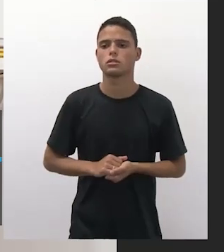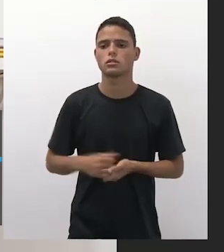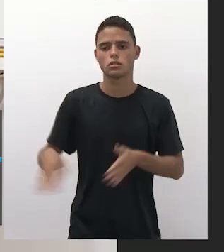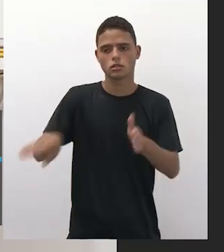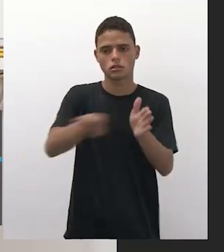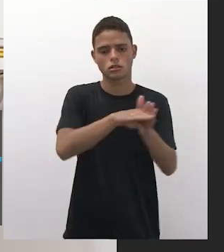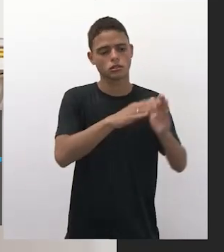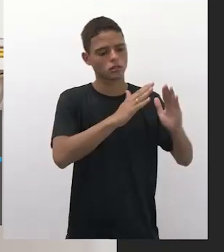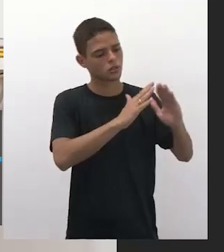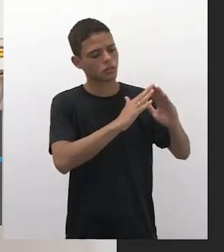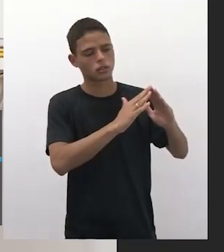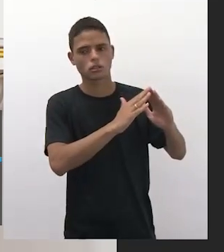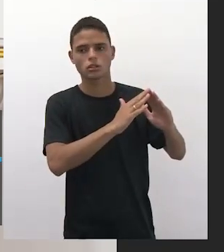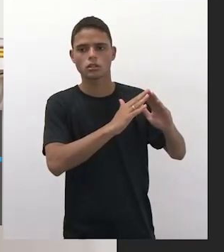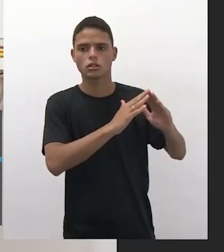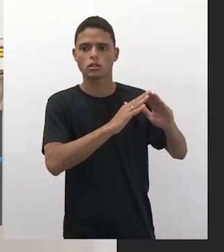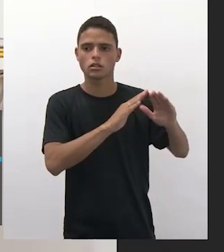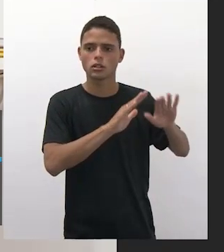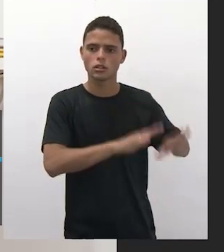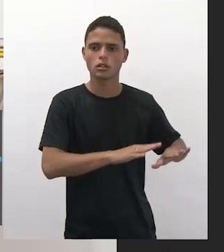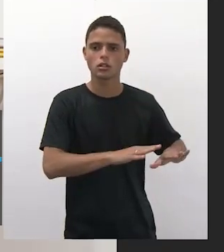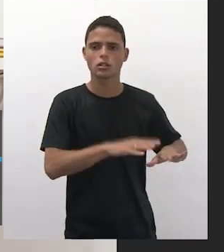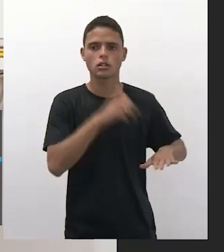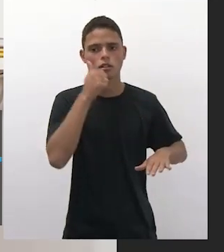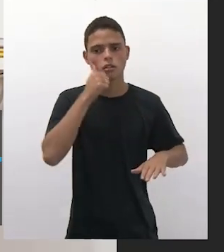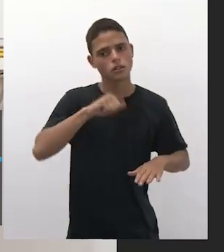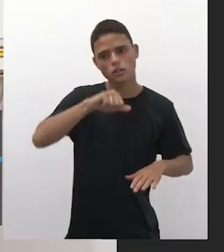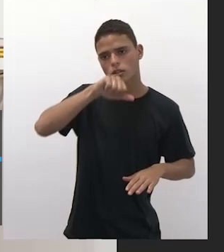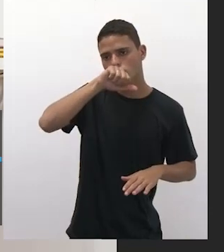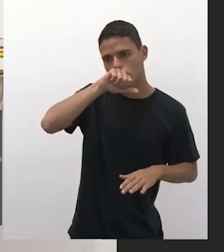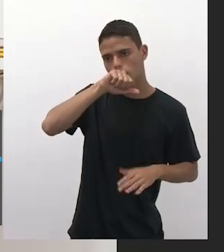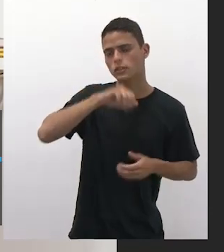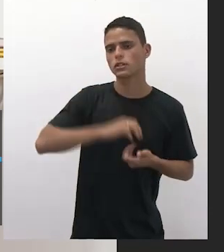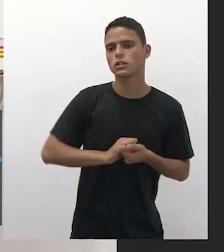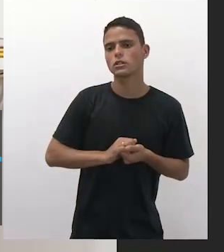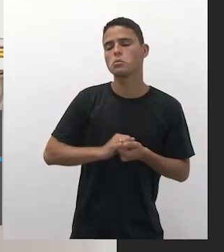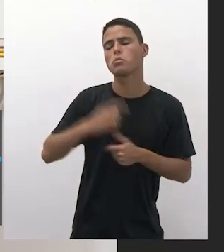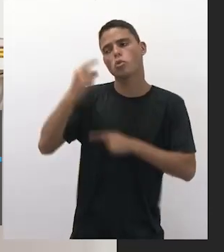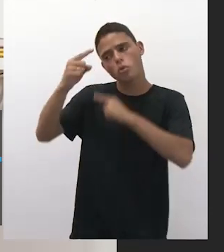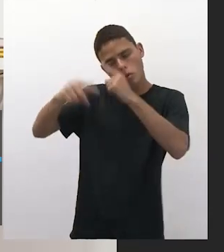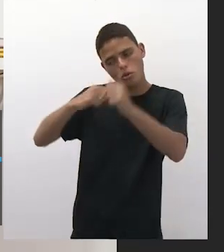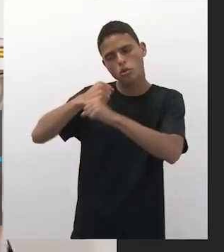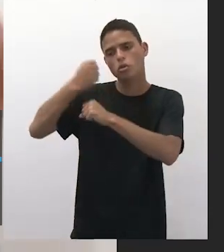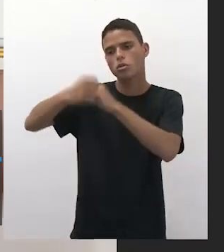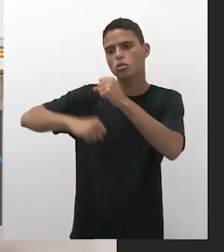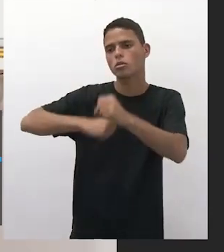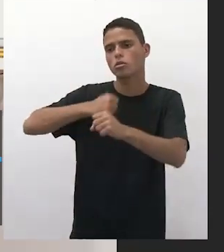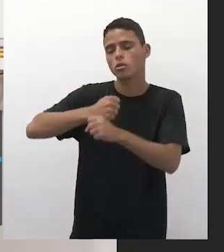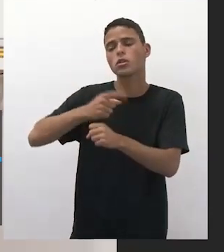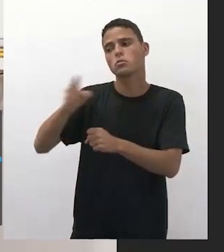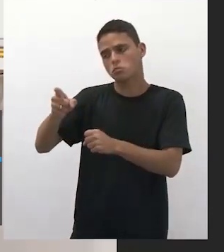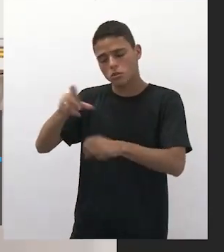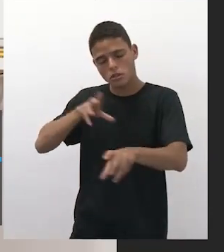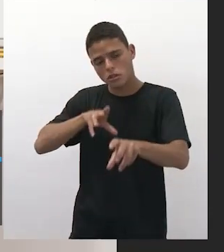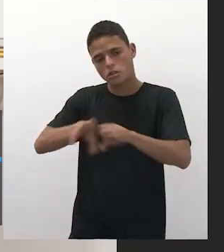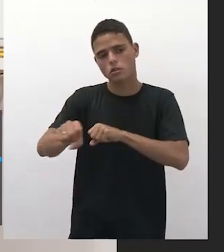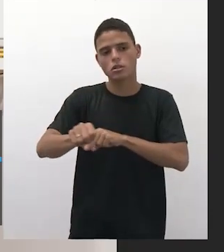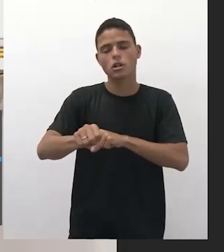casa, falei para minha mãe, a minha mãe só... Ah, minha filha, o ano que vem você passa, porque isso era normal,